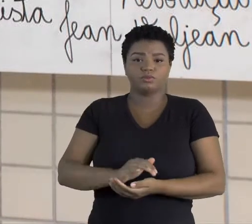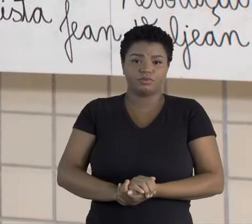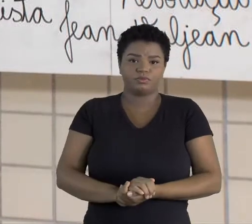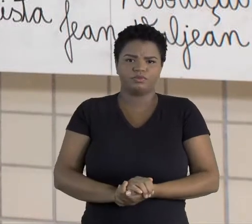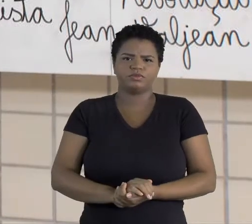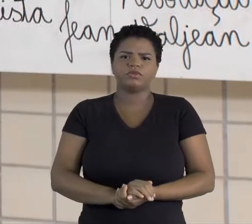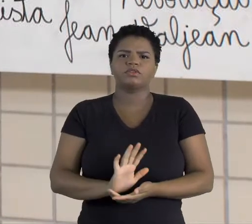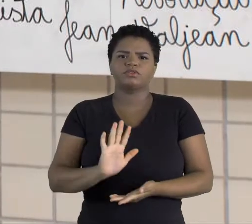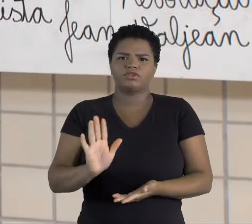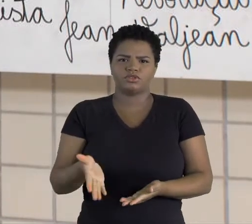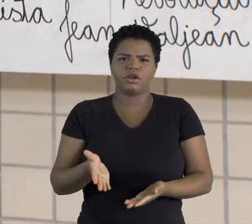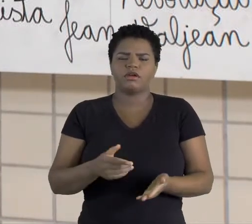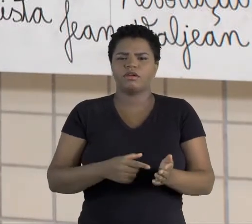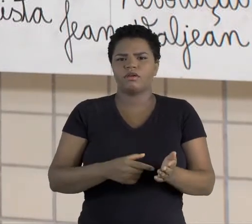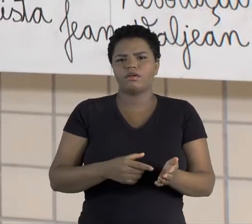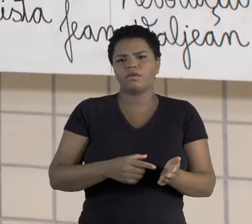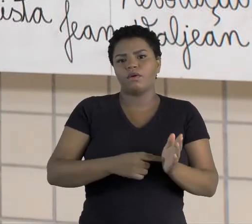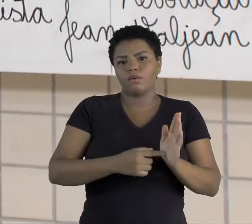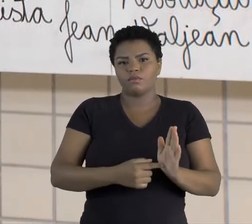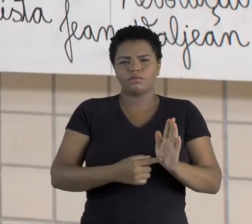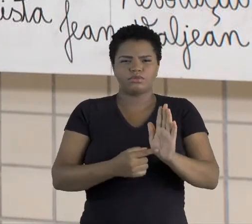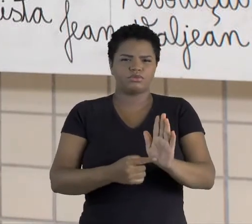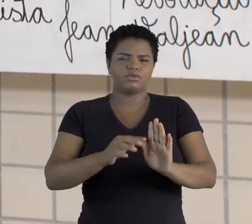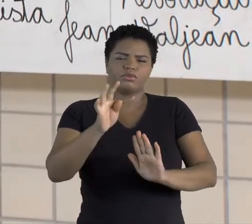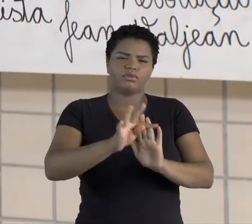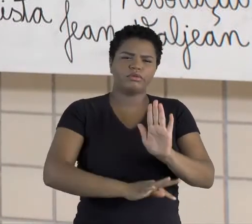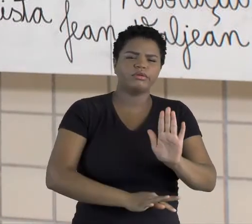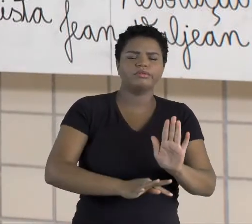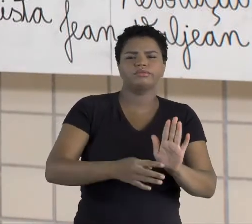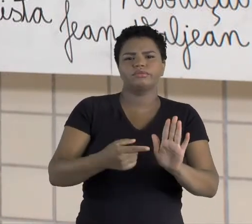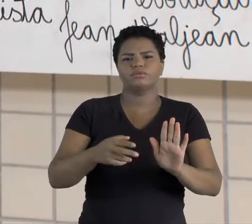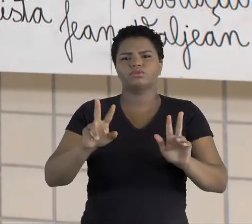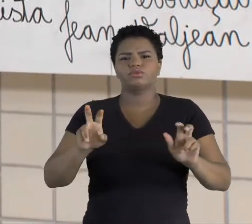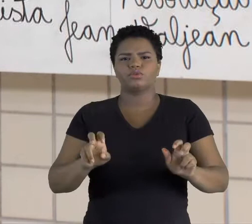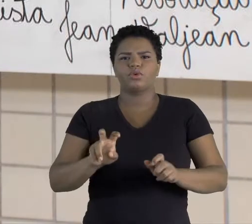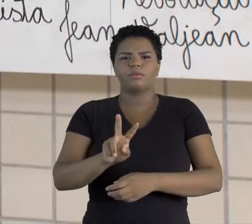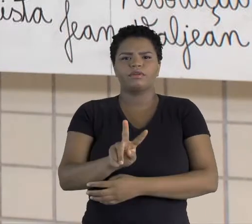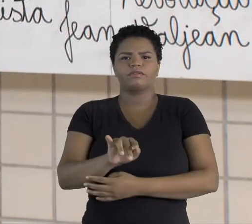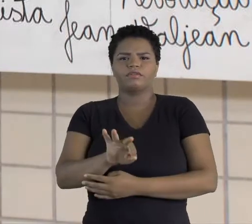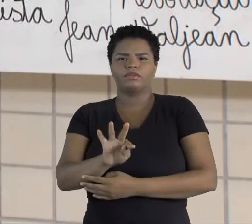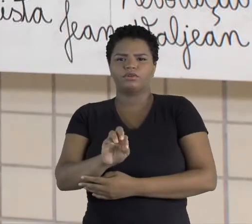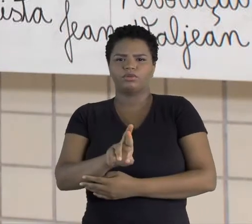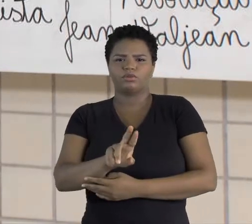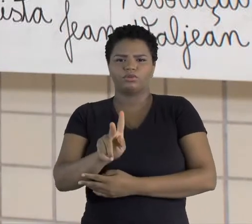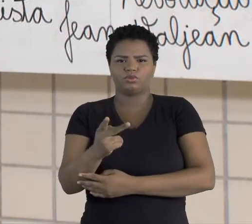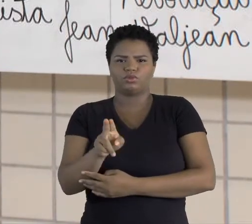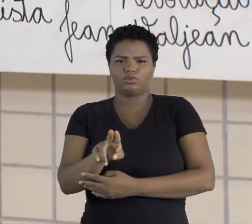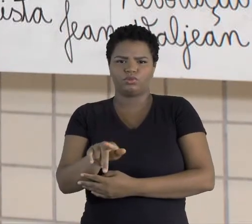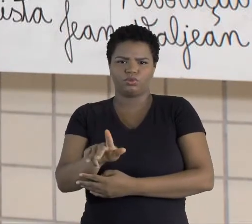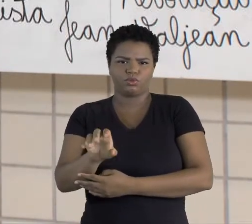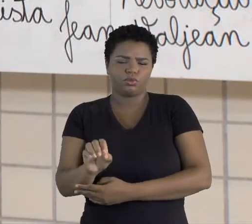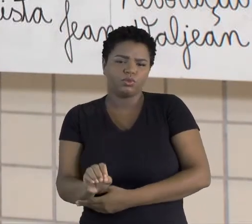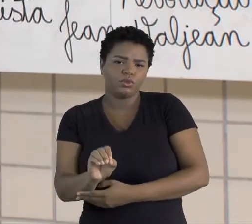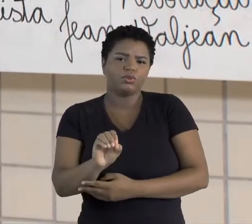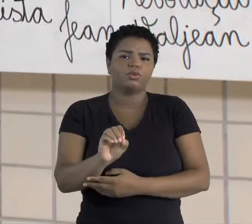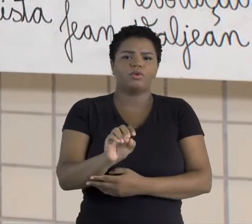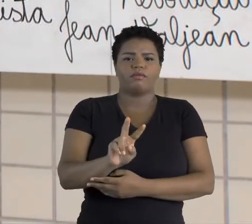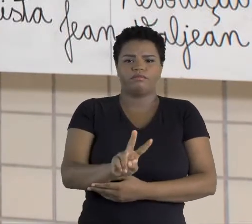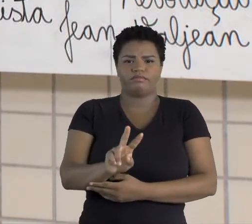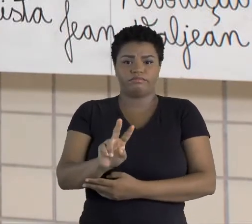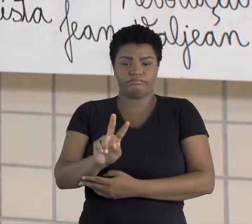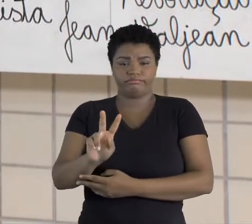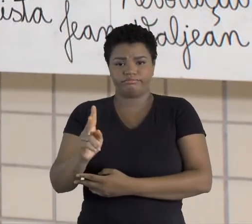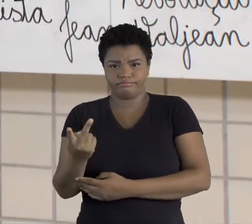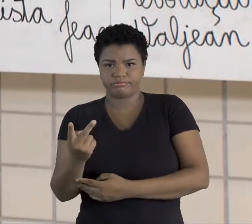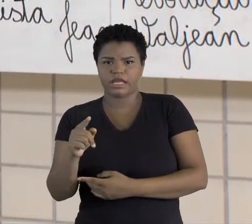trouxe para vocês um textinho falando quem foi Victor Hugo, quando que ele nasceu, quando que ele morreu. Falei um pouquinho